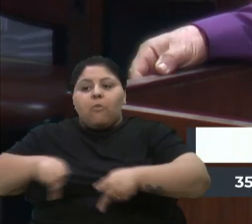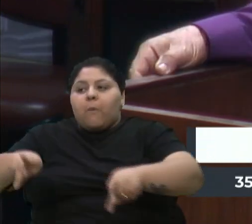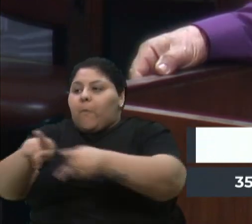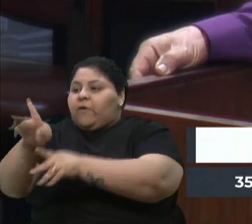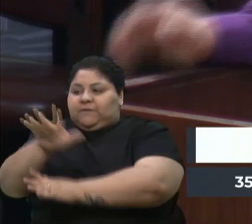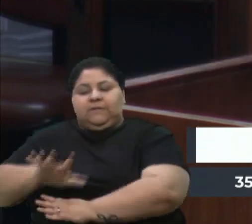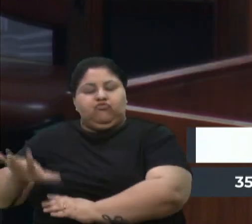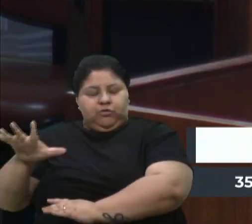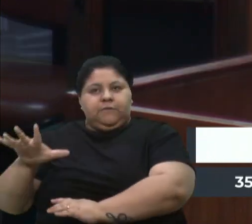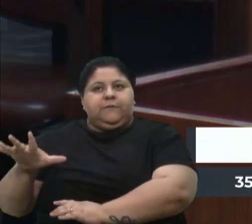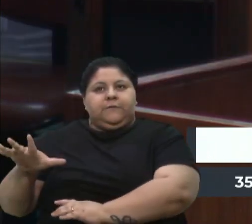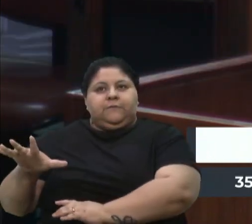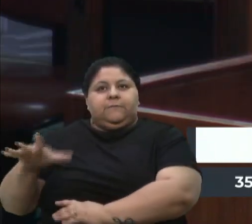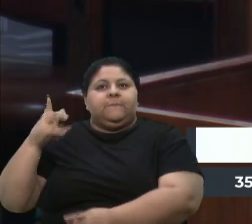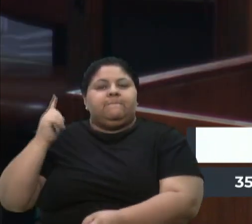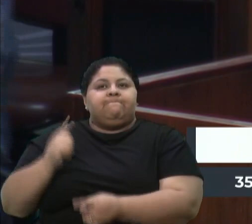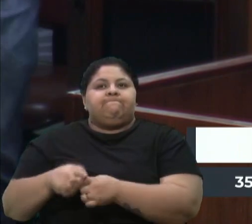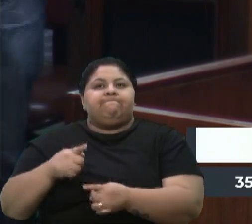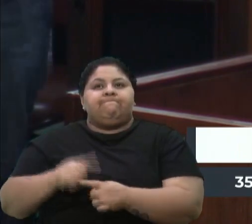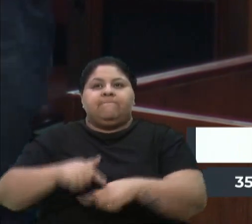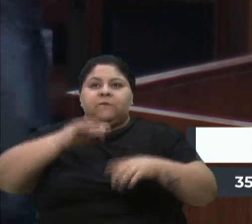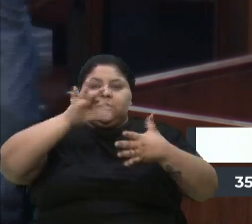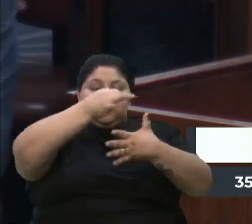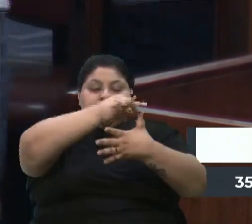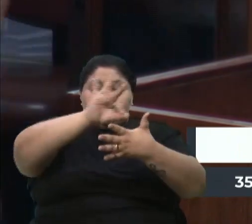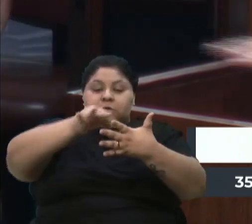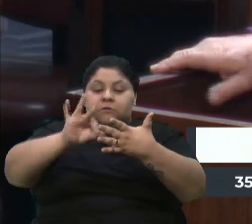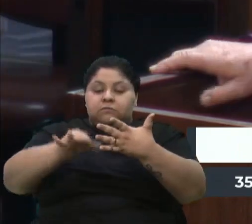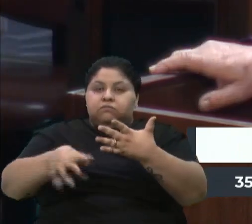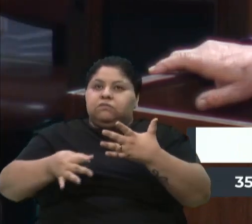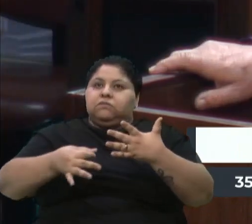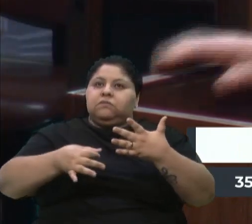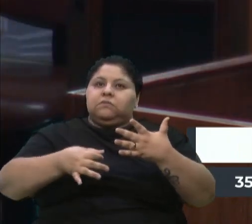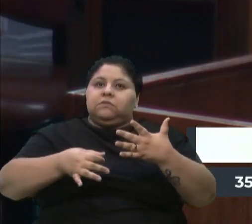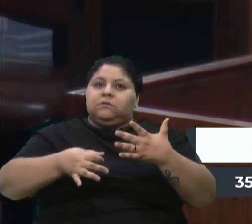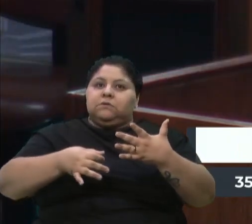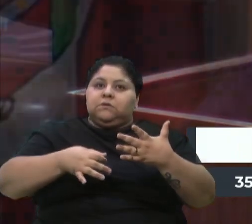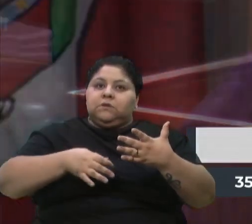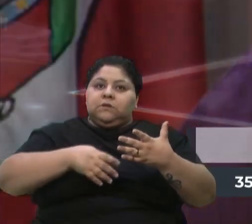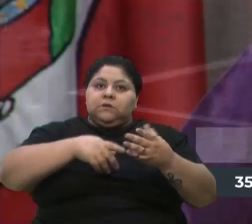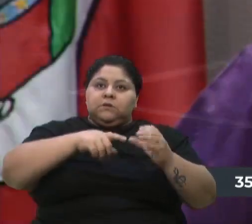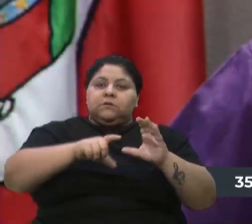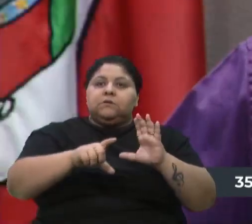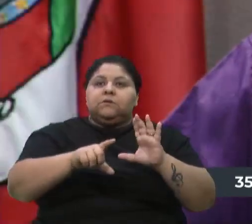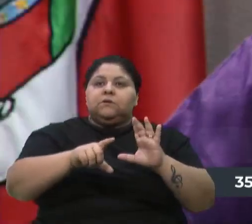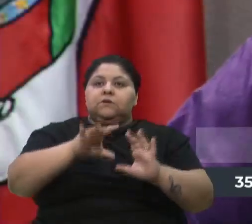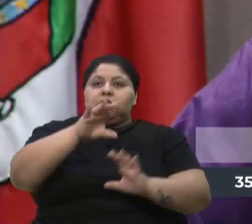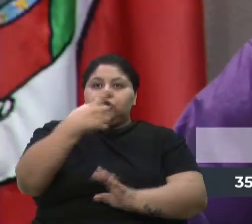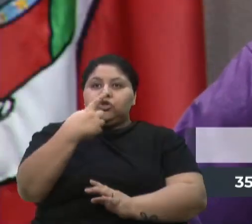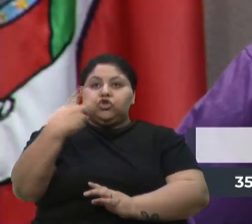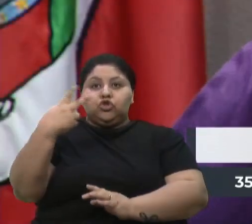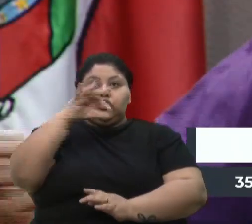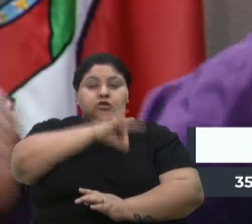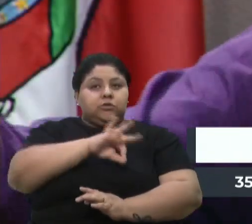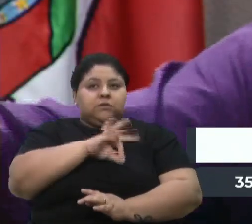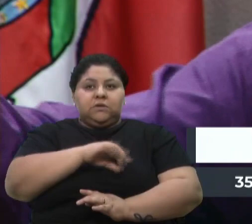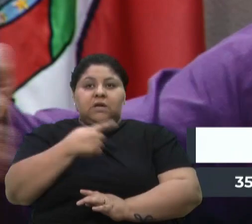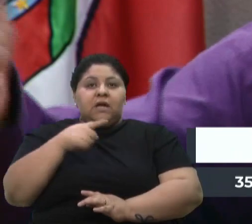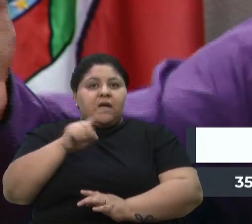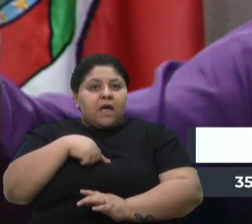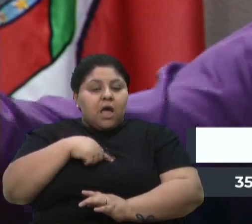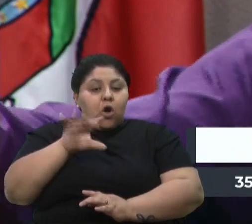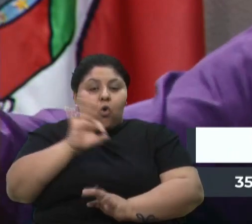geral. O porquê dos critérios dos 12 salários, colegas? Porque infelizmente eu não sou nada contra, tenho muitos